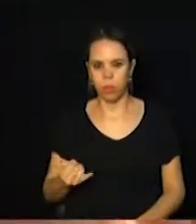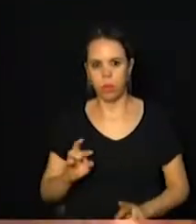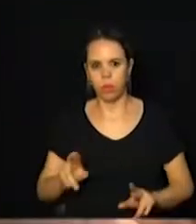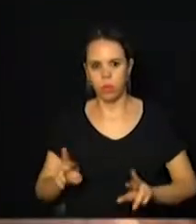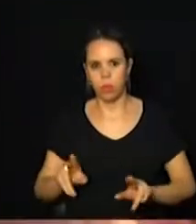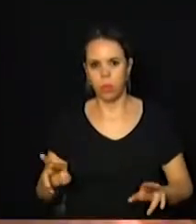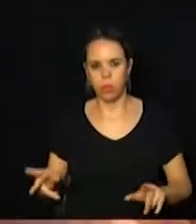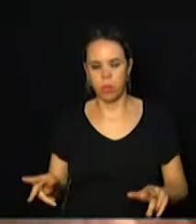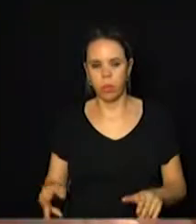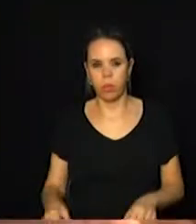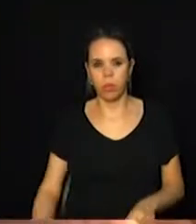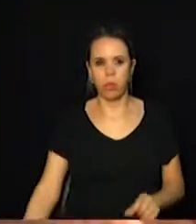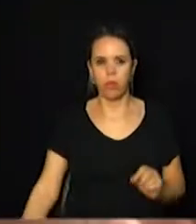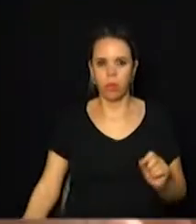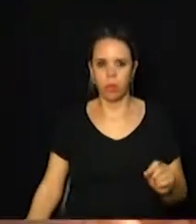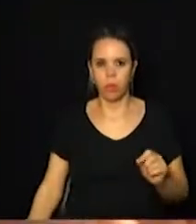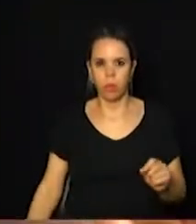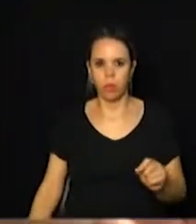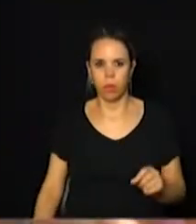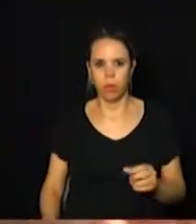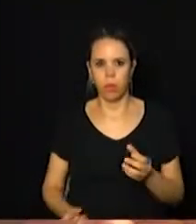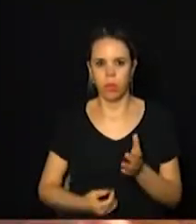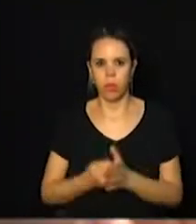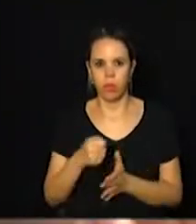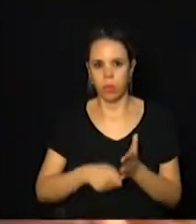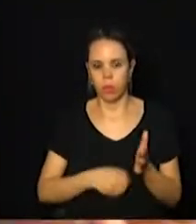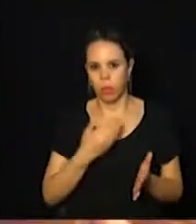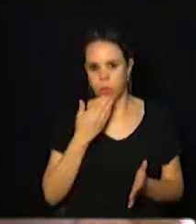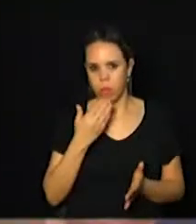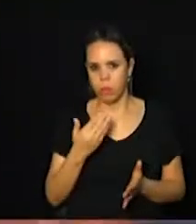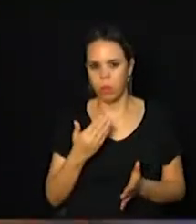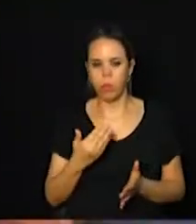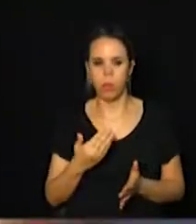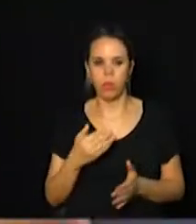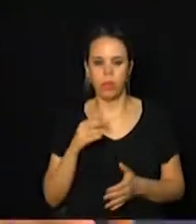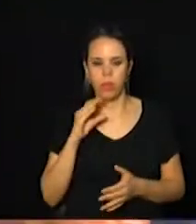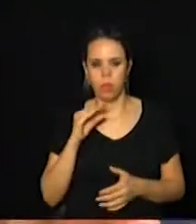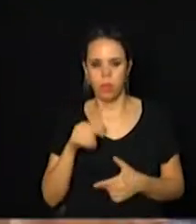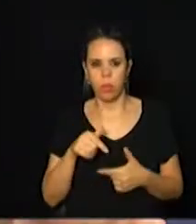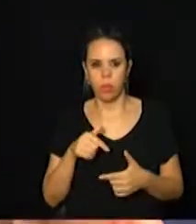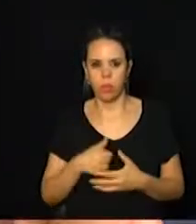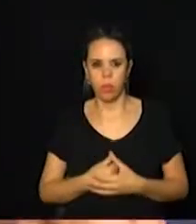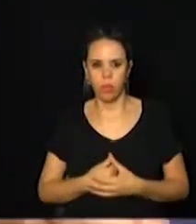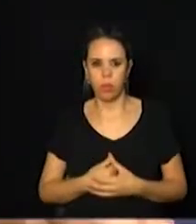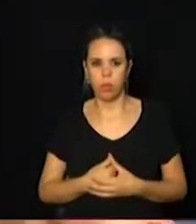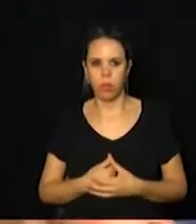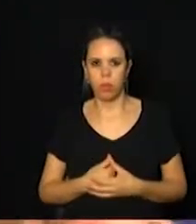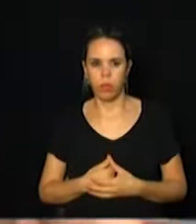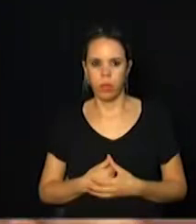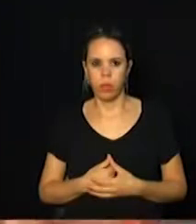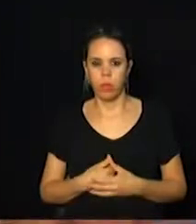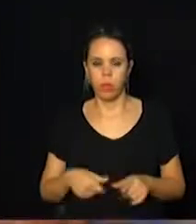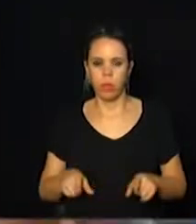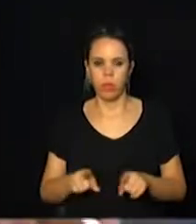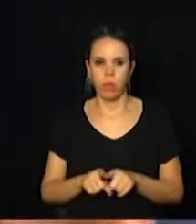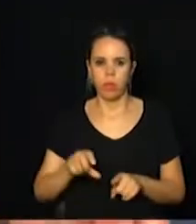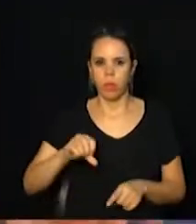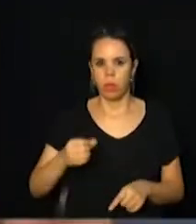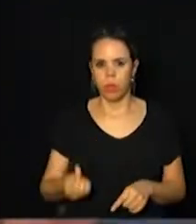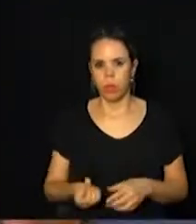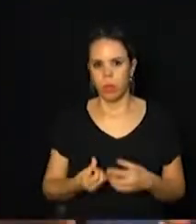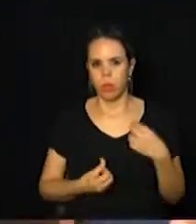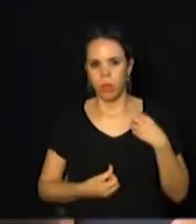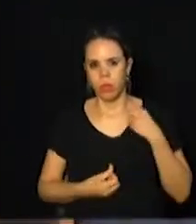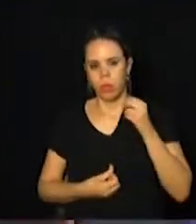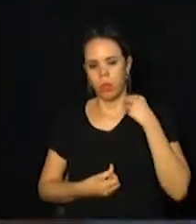diferenciado para que ali se reivindicar seus direitos sagrados dos Trabalhadores e também 96